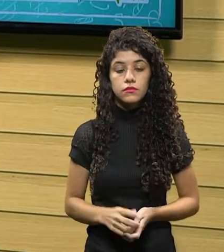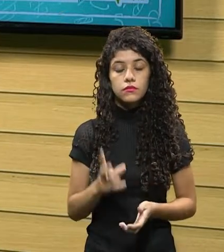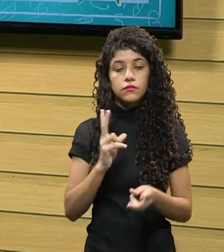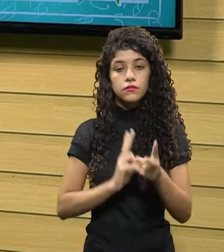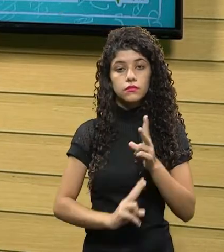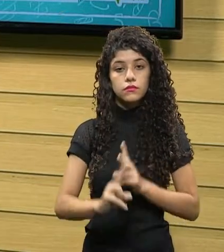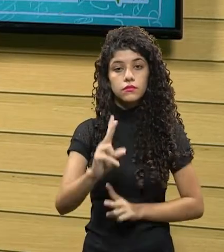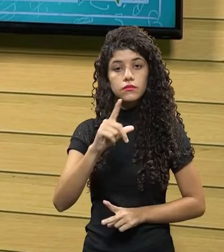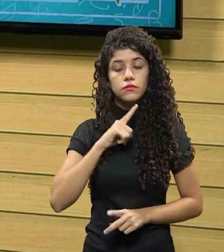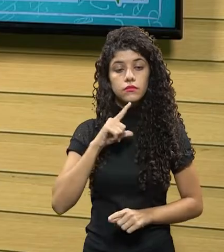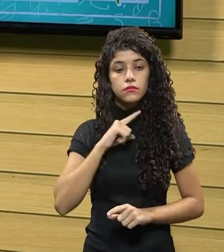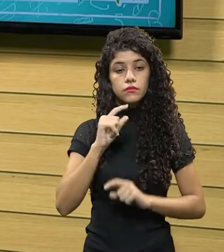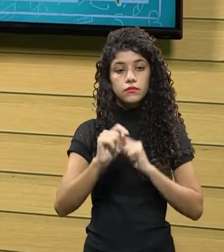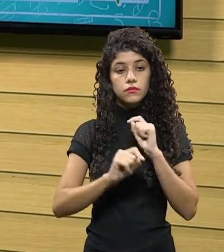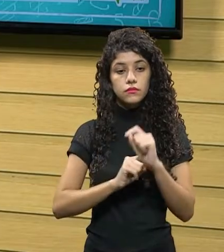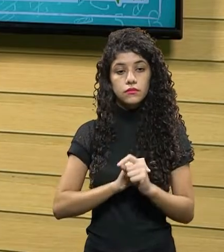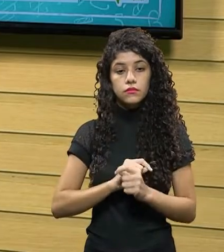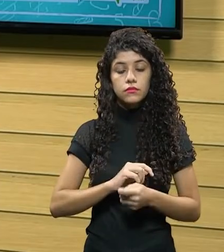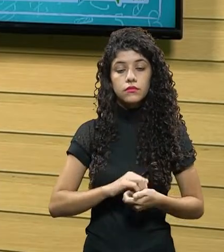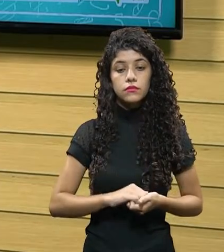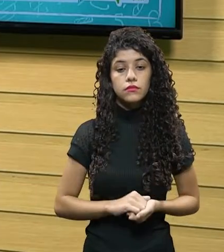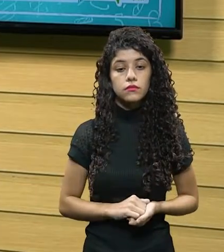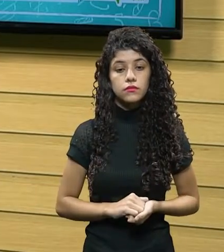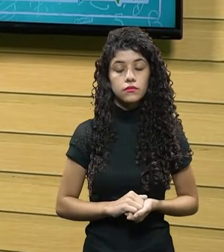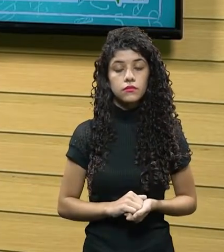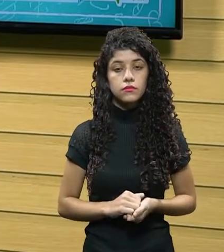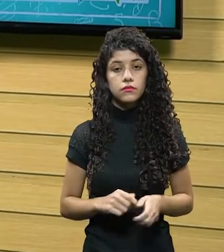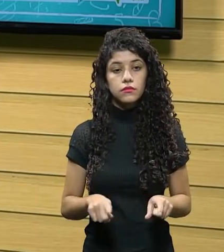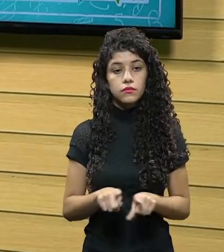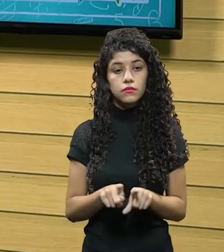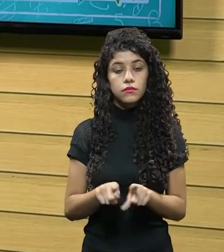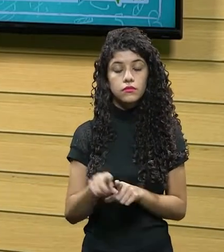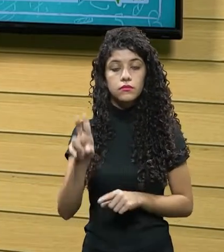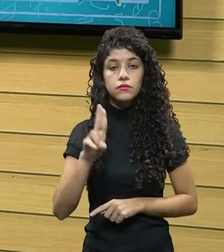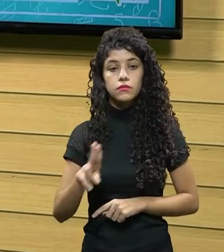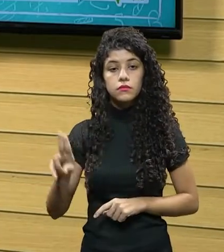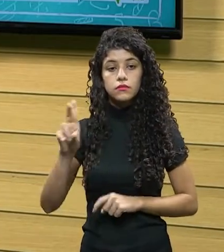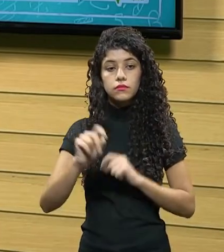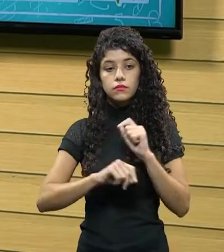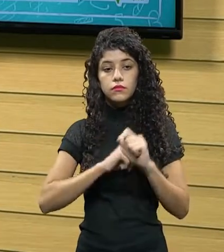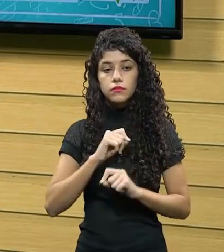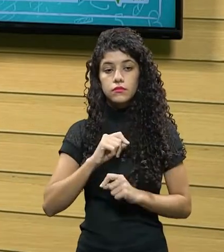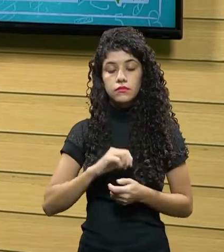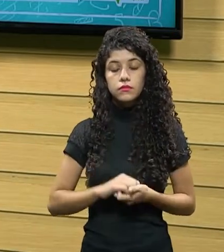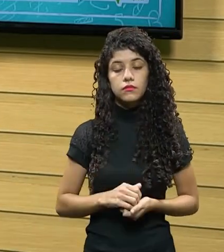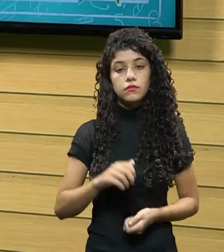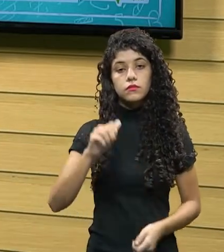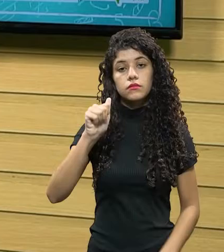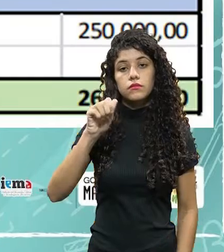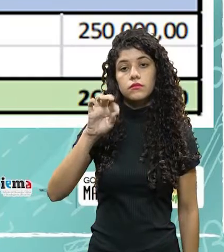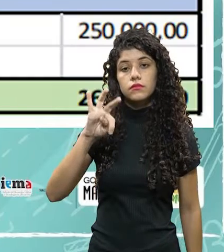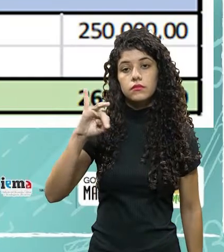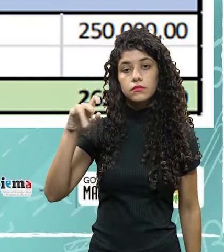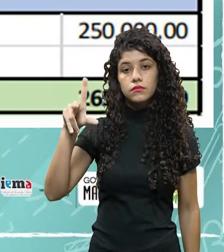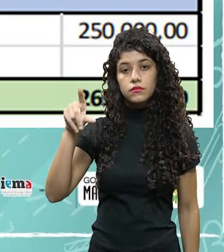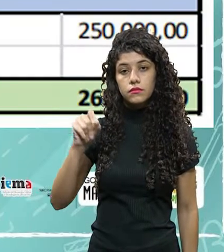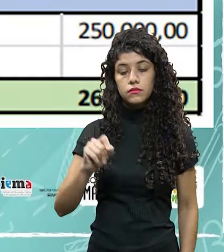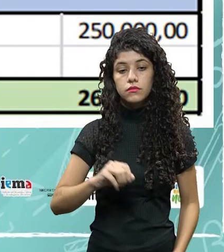vai ter as origens do passivo e do patrimônio líquido com aplicação nas contas do ativo.